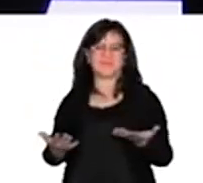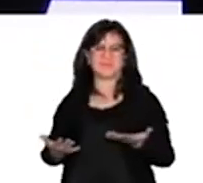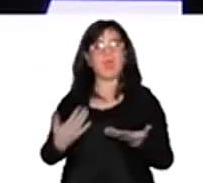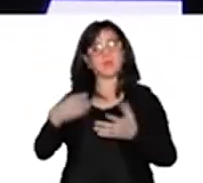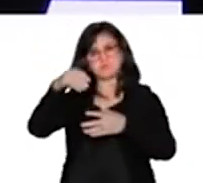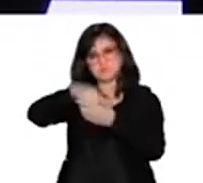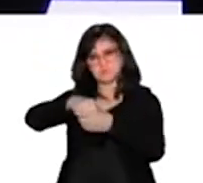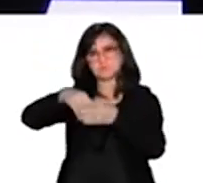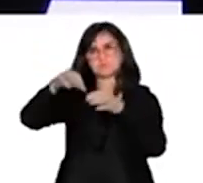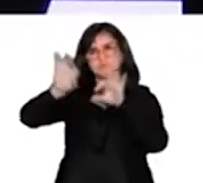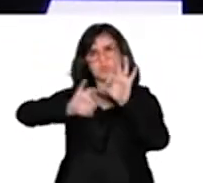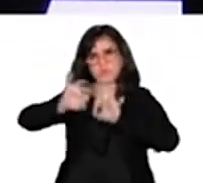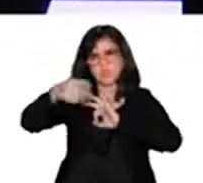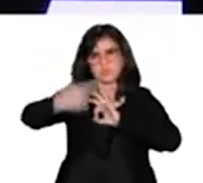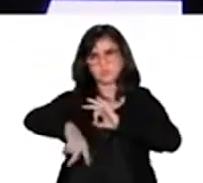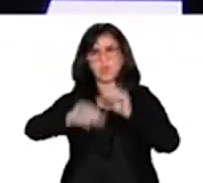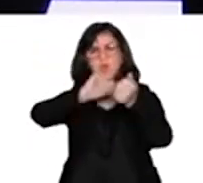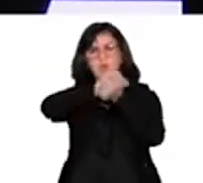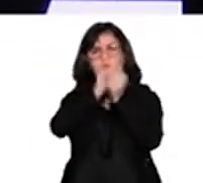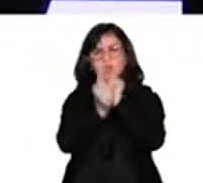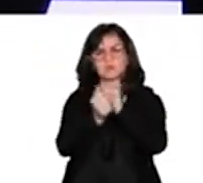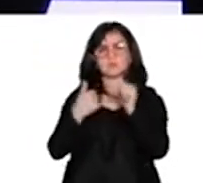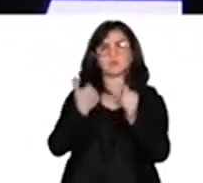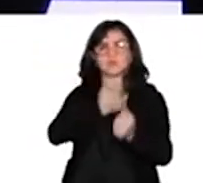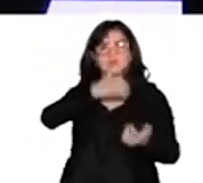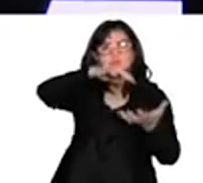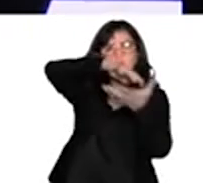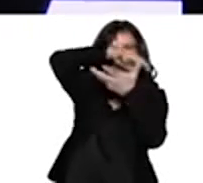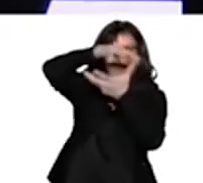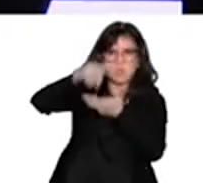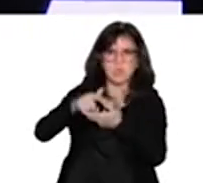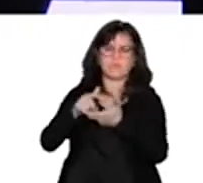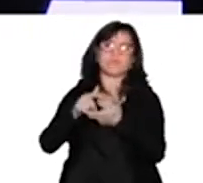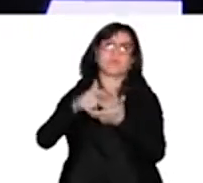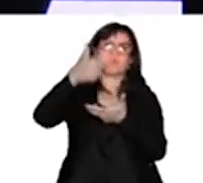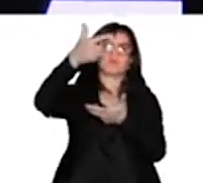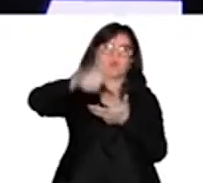fazer parte desse projeto Artes da Nossa Terra, mais